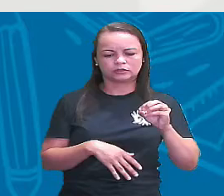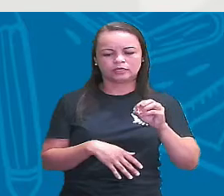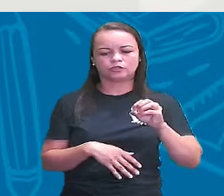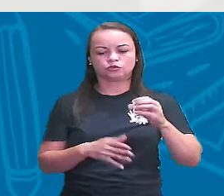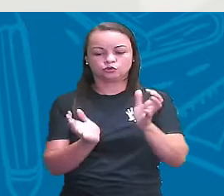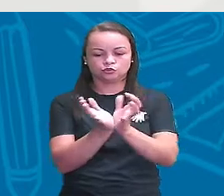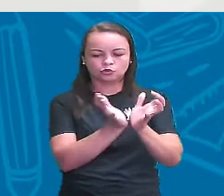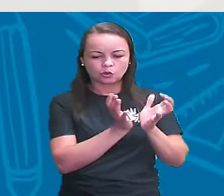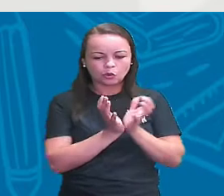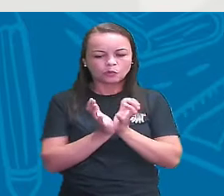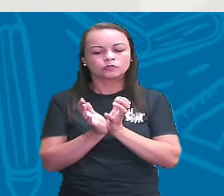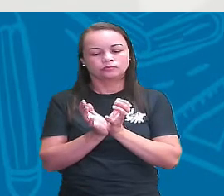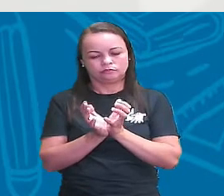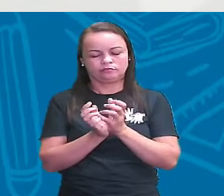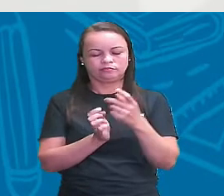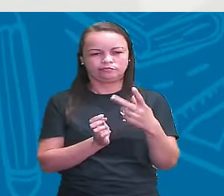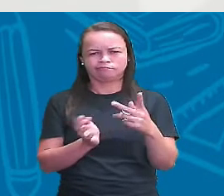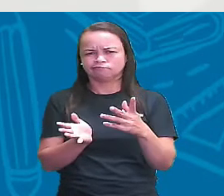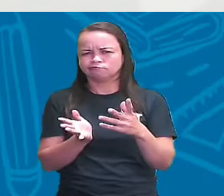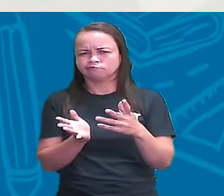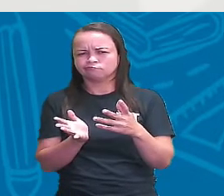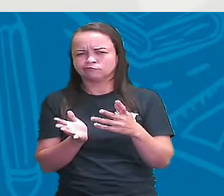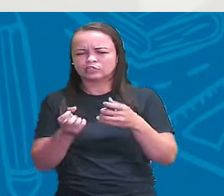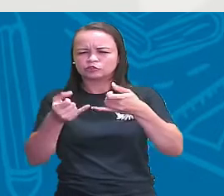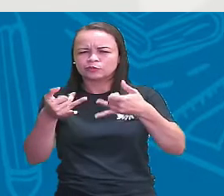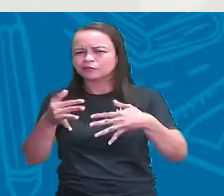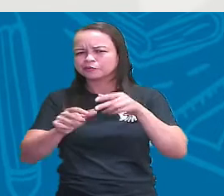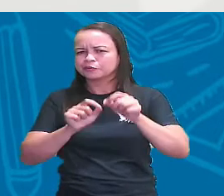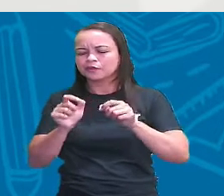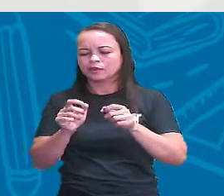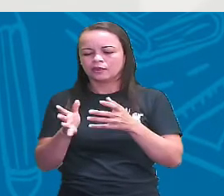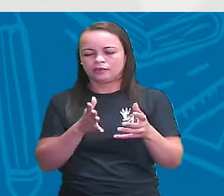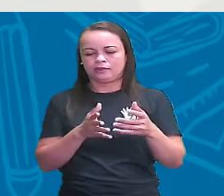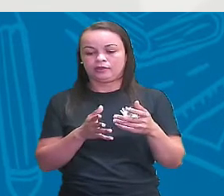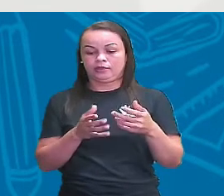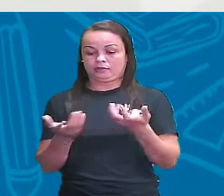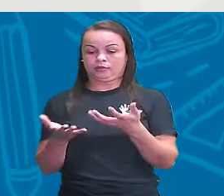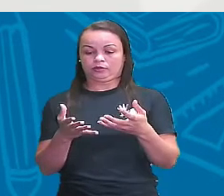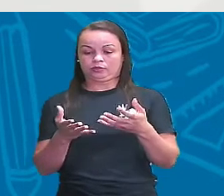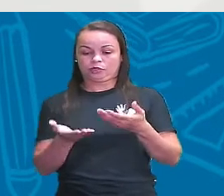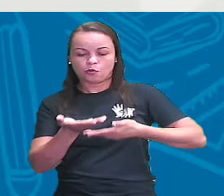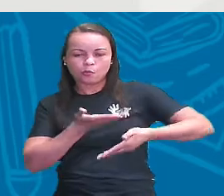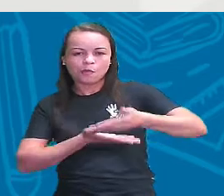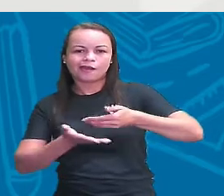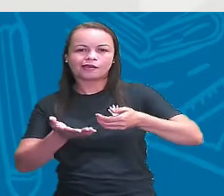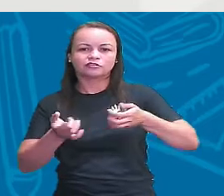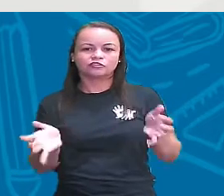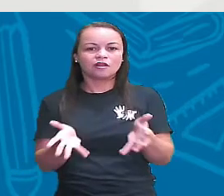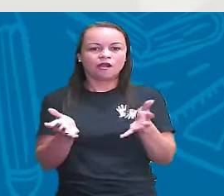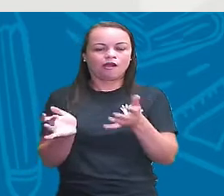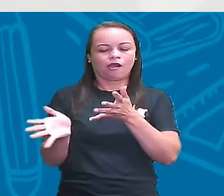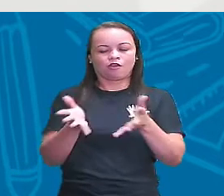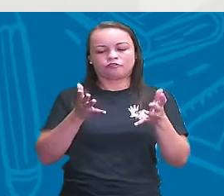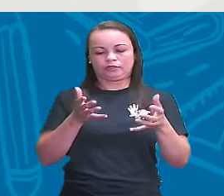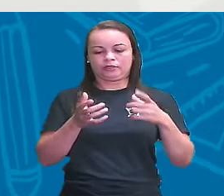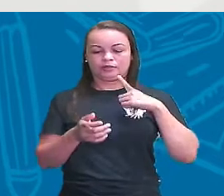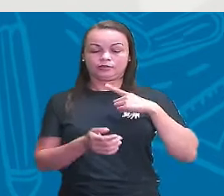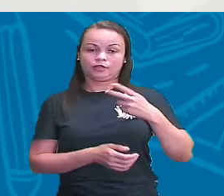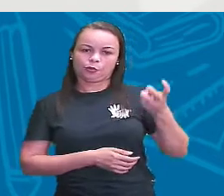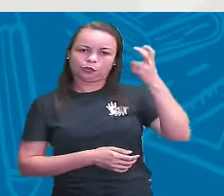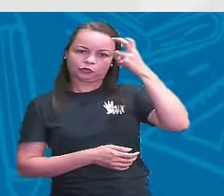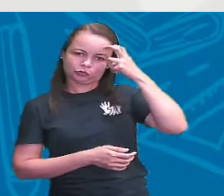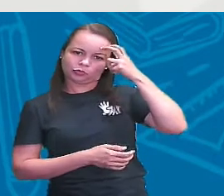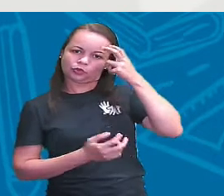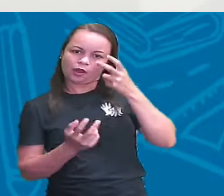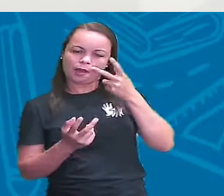está querendo dizer aí? Que a gente tinha aí 400 grupos que compartilhavam, que tinham culturas semelhantes e